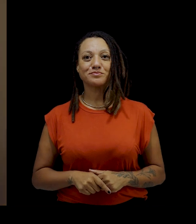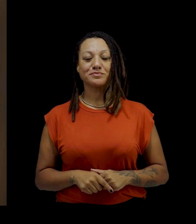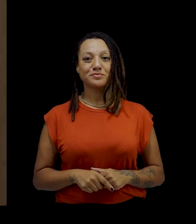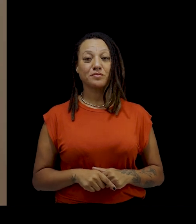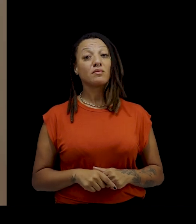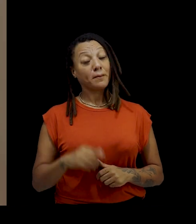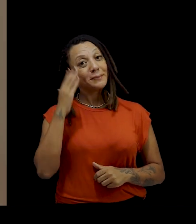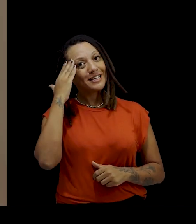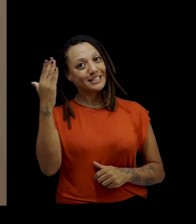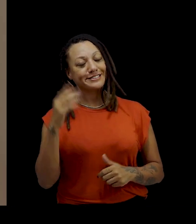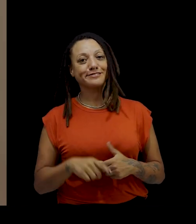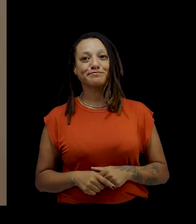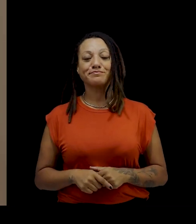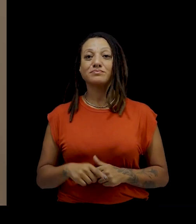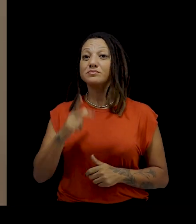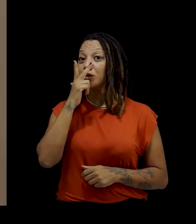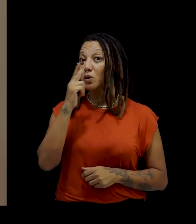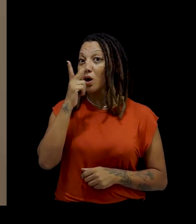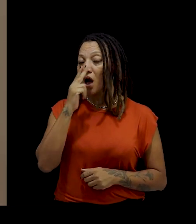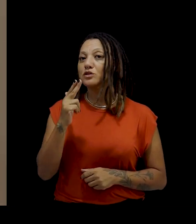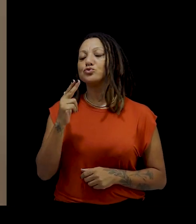Obrigada. Eu acho que